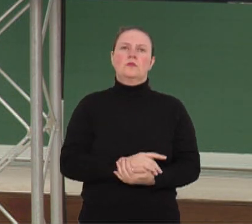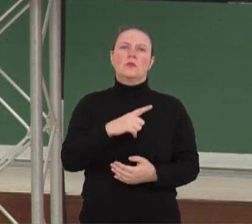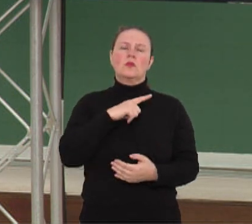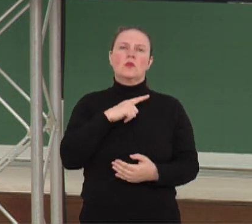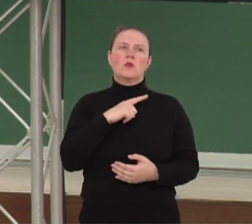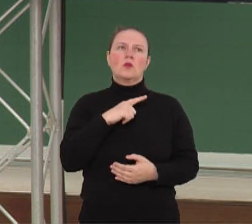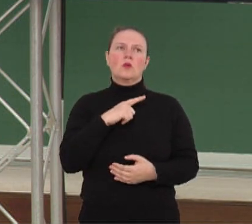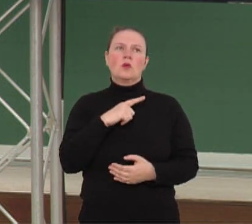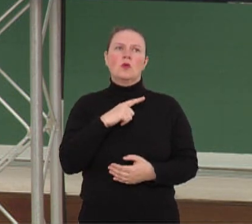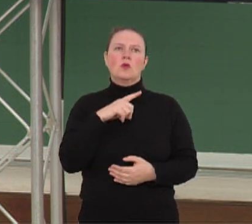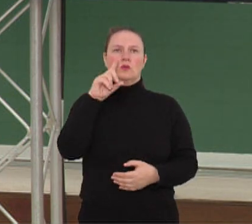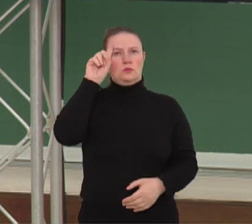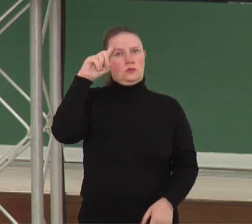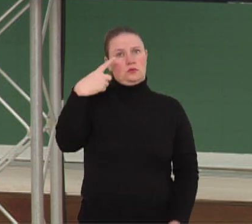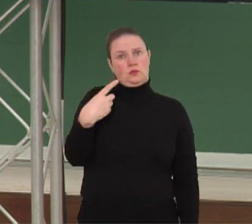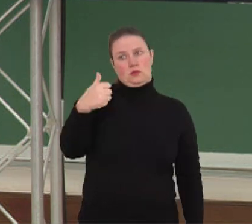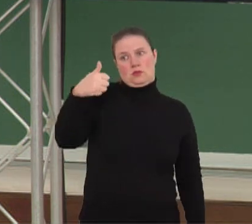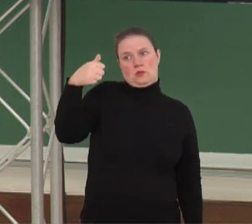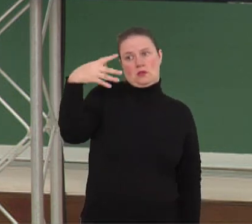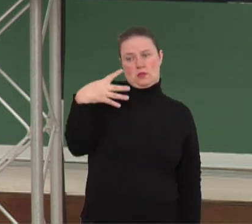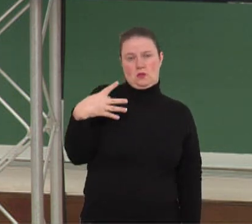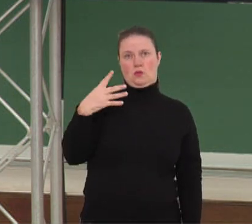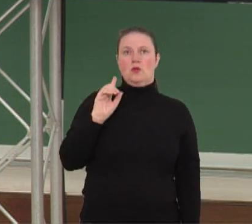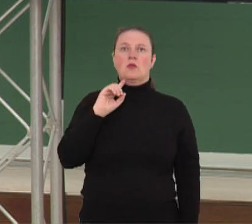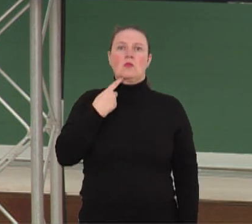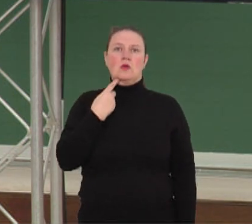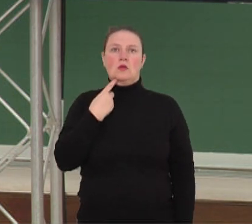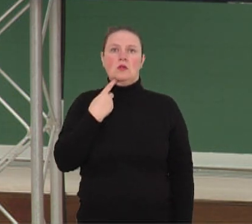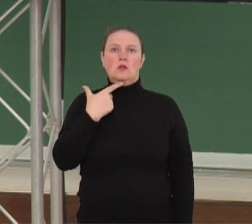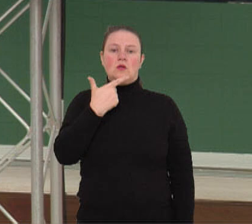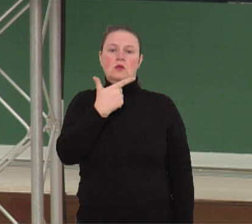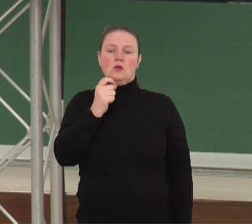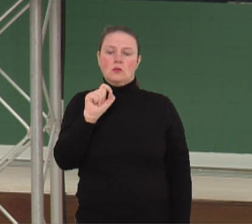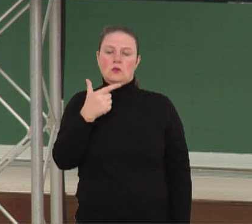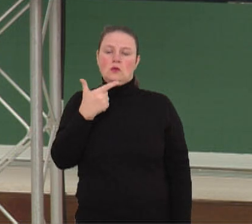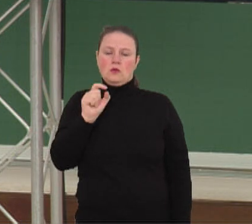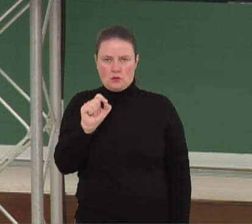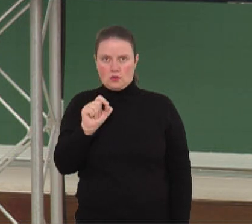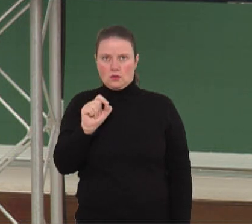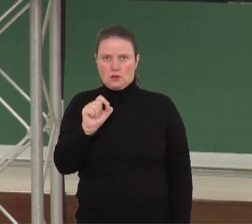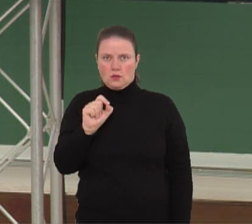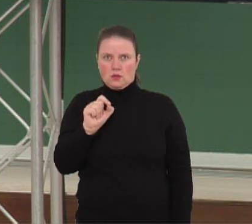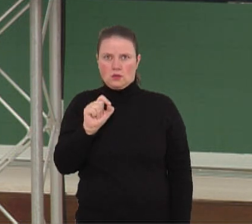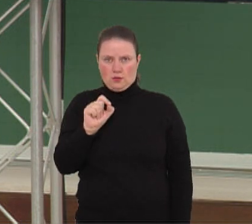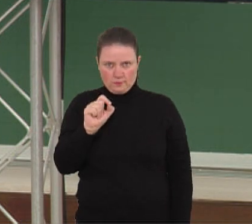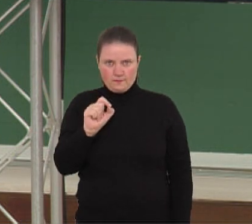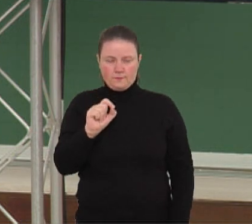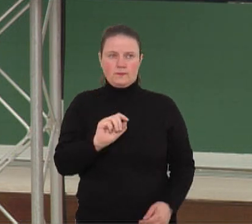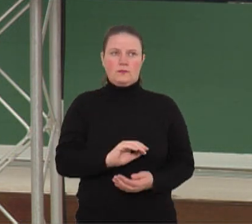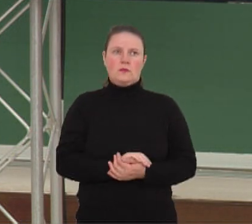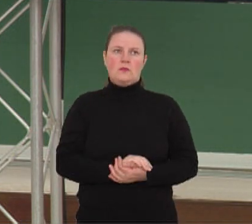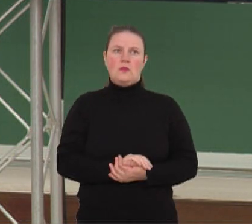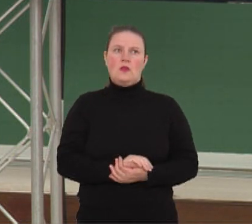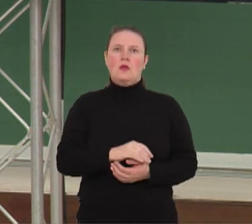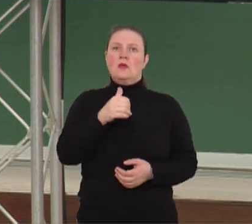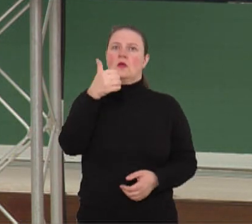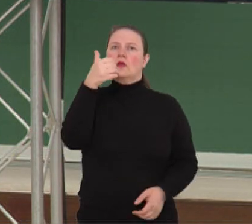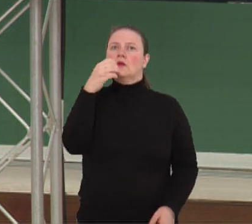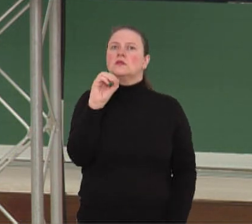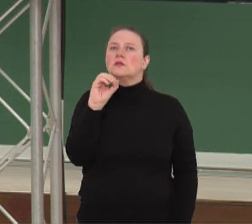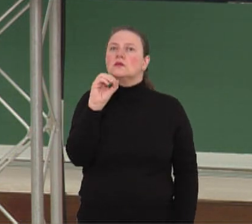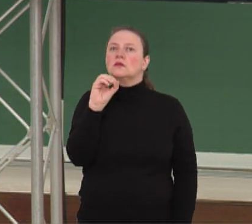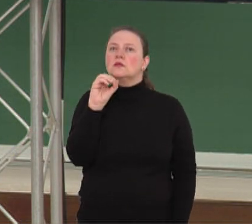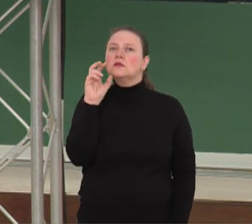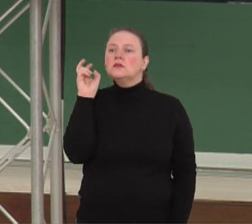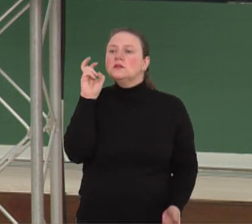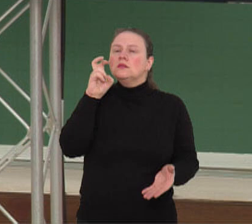que estava no dia 14 de maio de 2020, nessa simulação, às 10h30 da